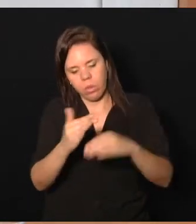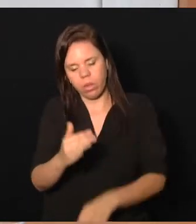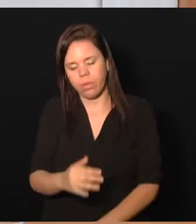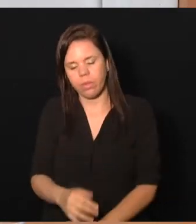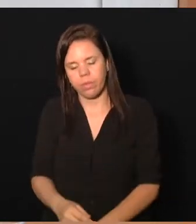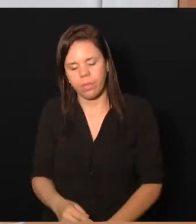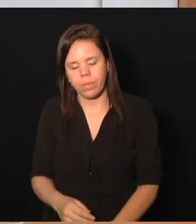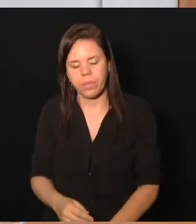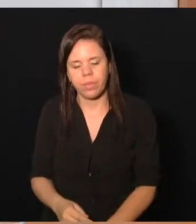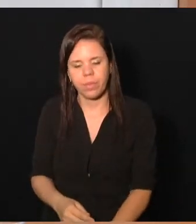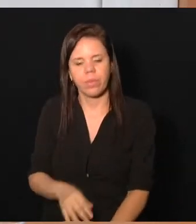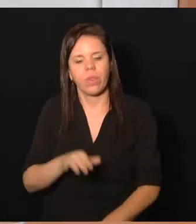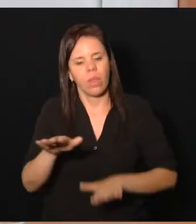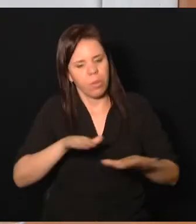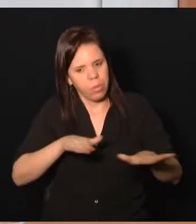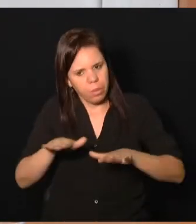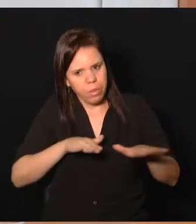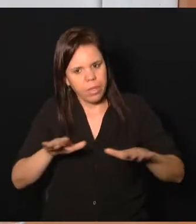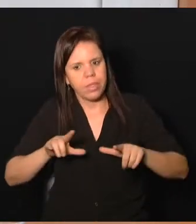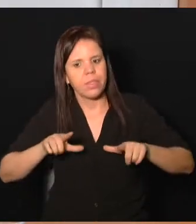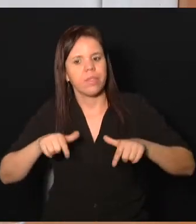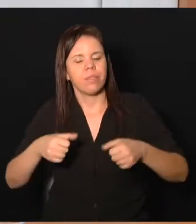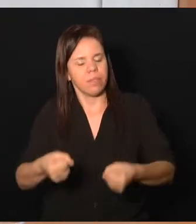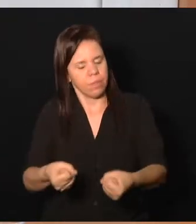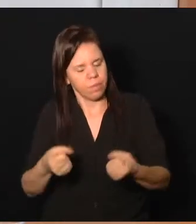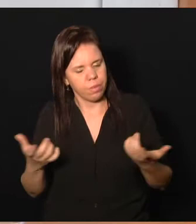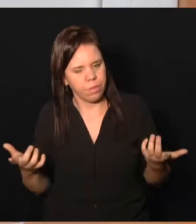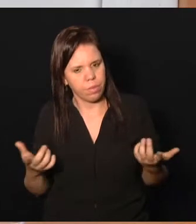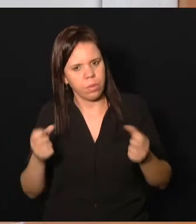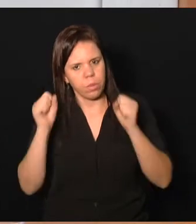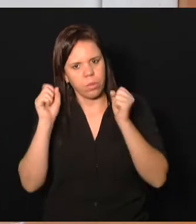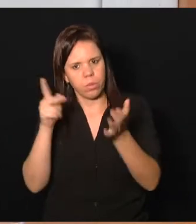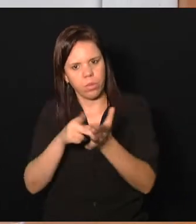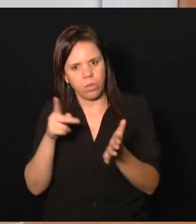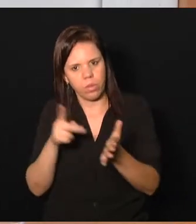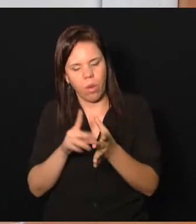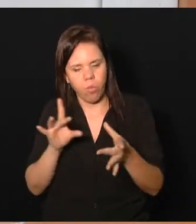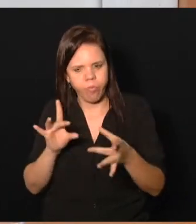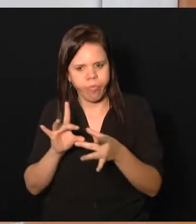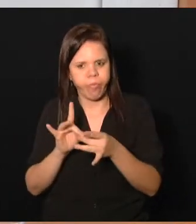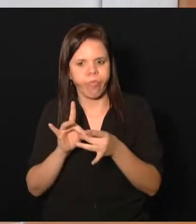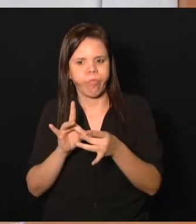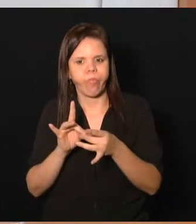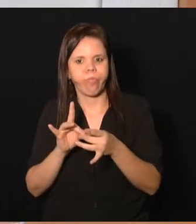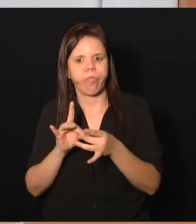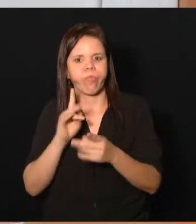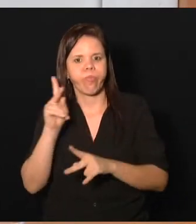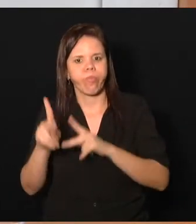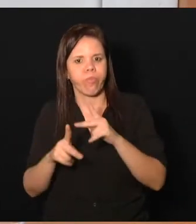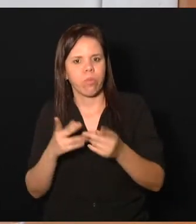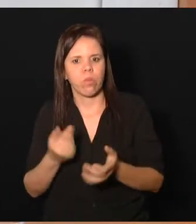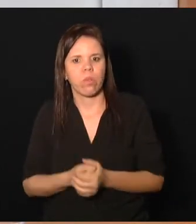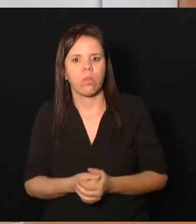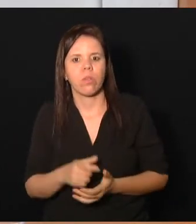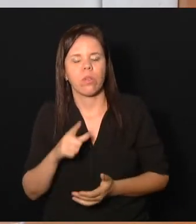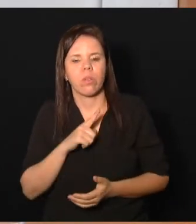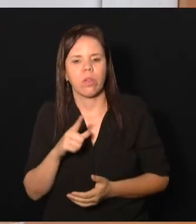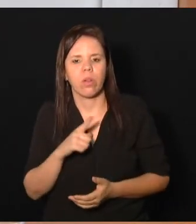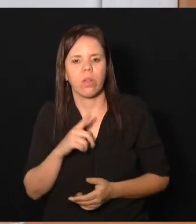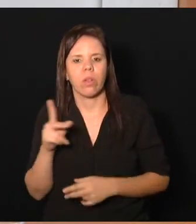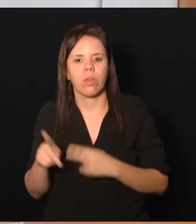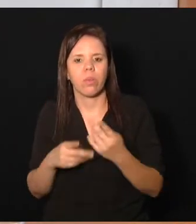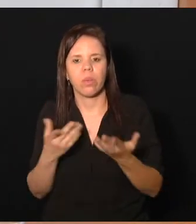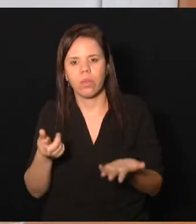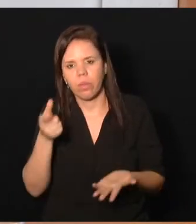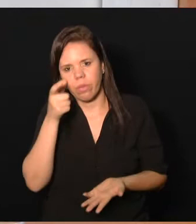aquele que se mobiliza. O verdadeiro poder é a união de pessoas. Eu tenho aqui pessoas que eu